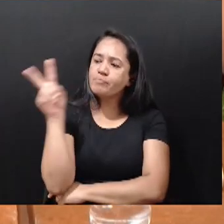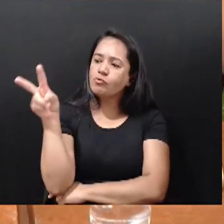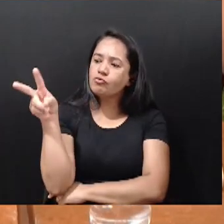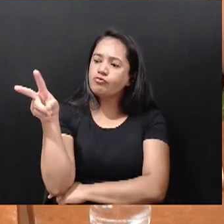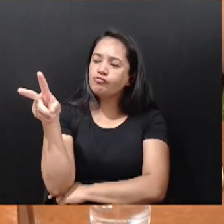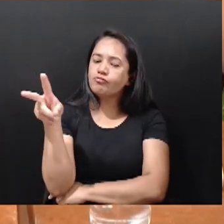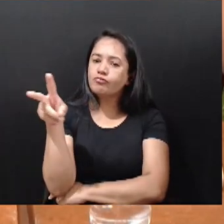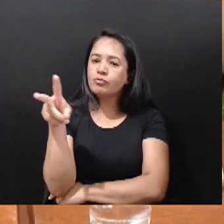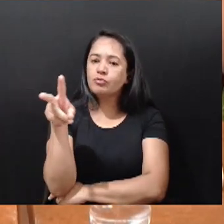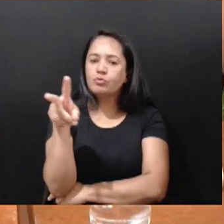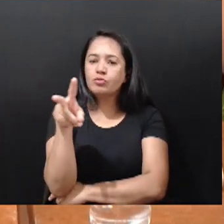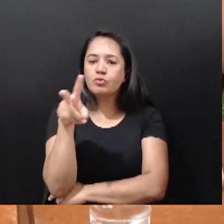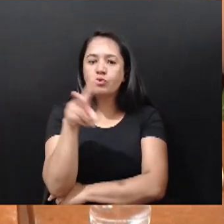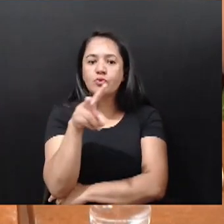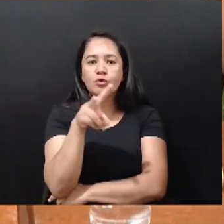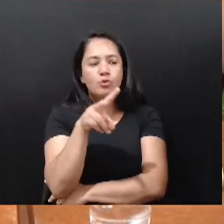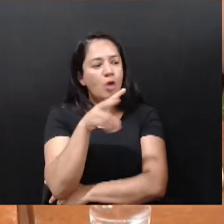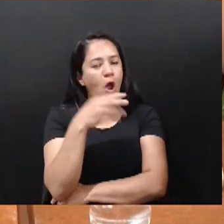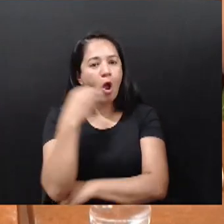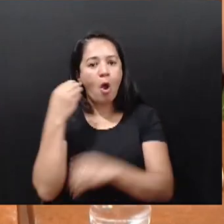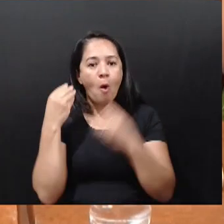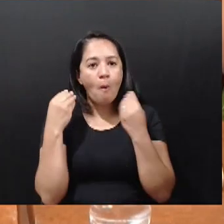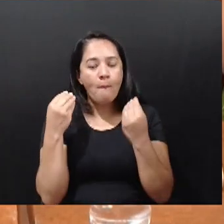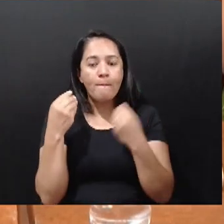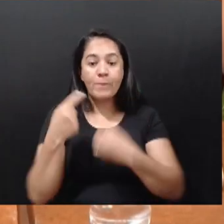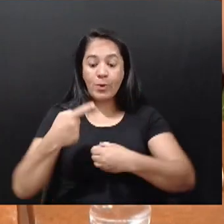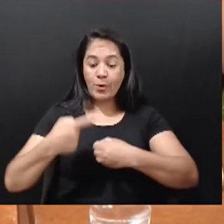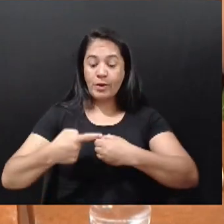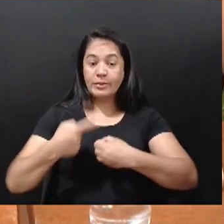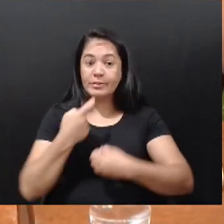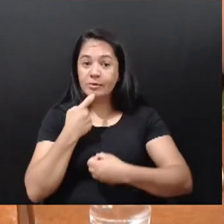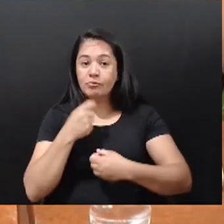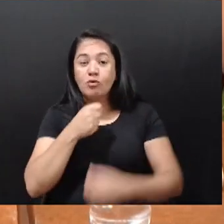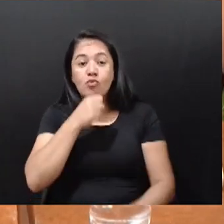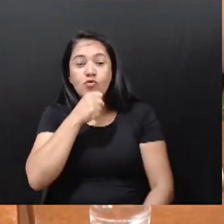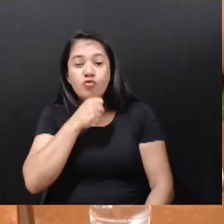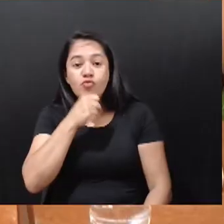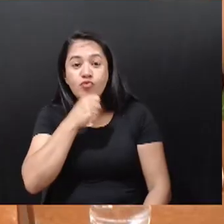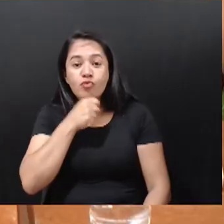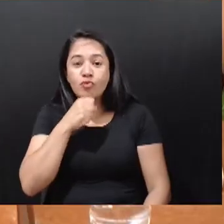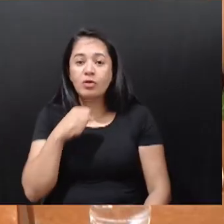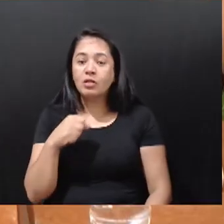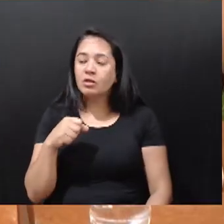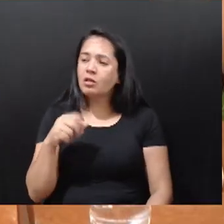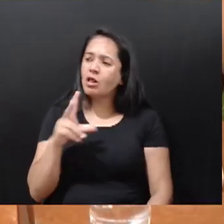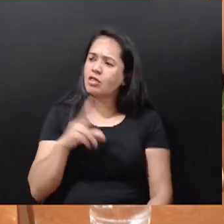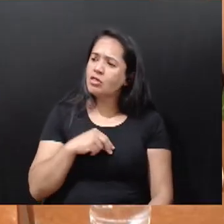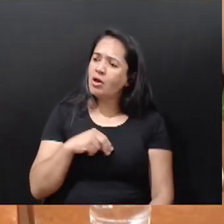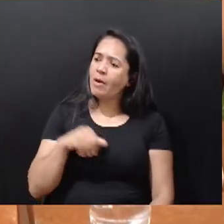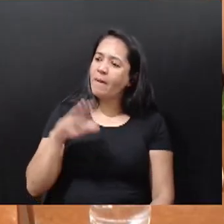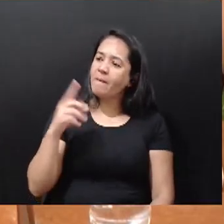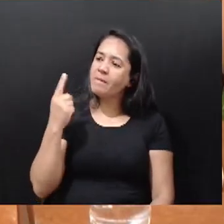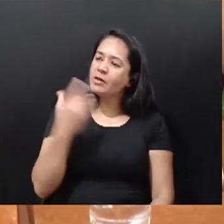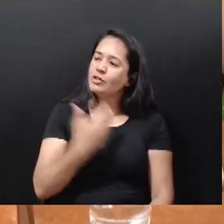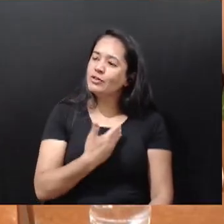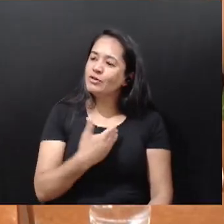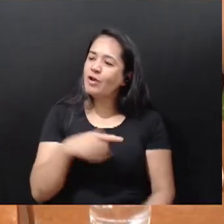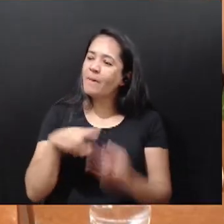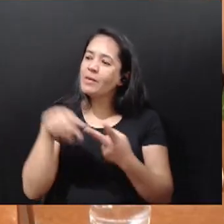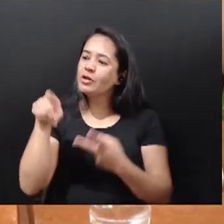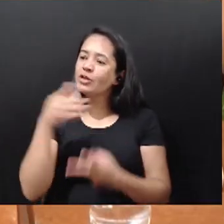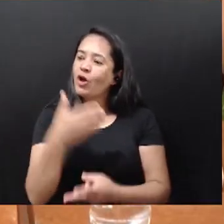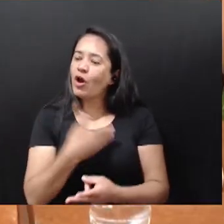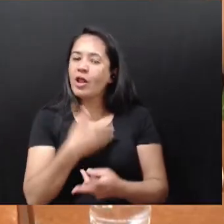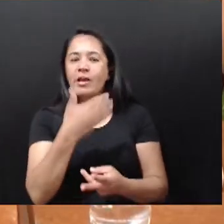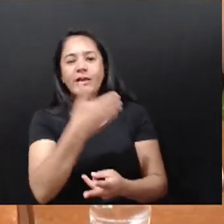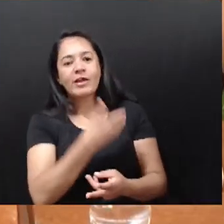como Campinas está envelhecendo, né? Eu ando pelas ruas e eu falo, estou vendo mais um coleguinha, mais um coleguinha, mais um coleguinha,